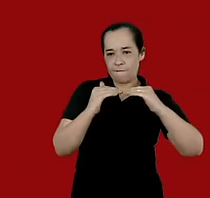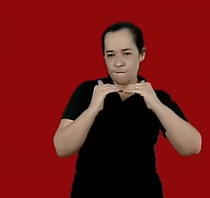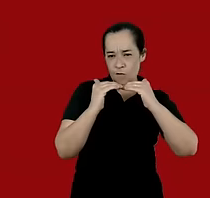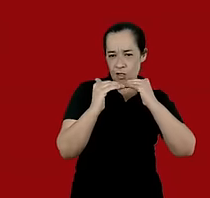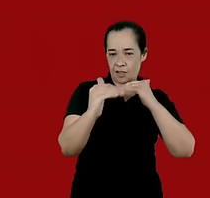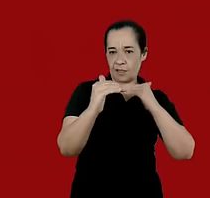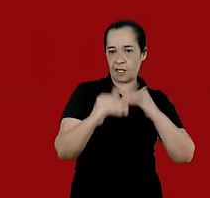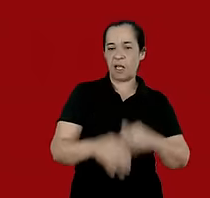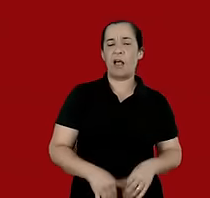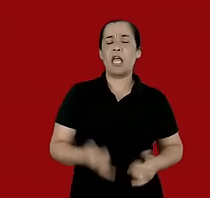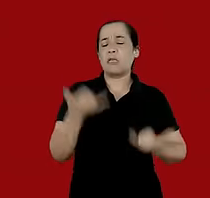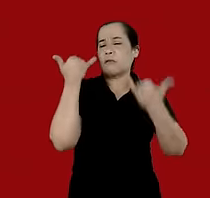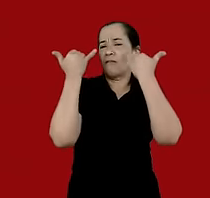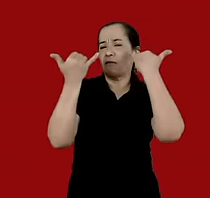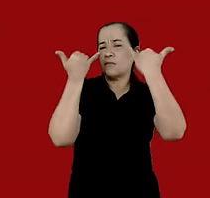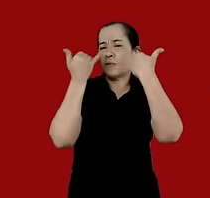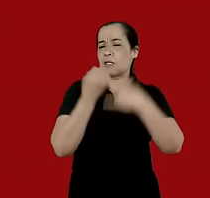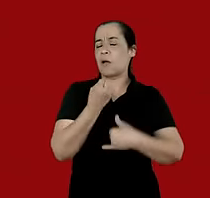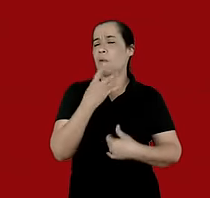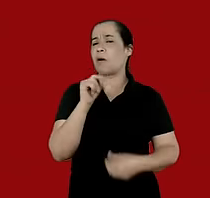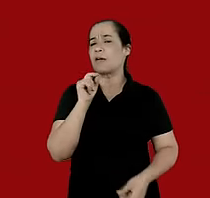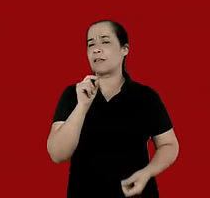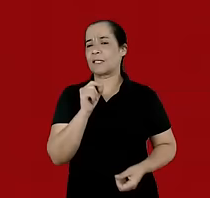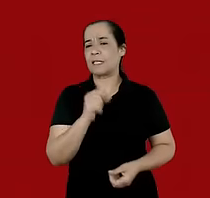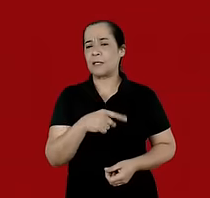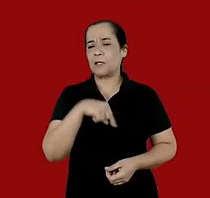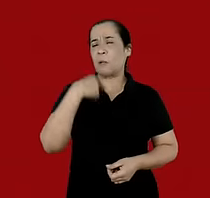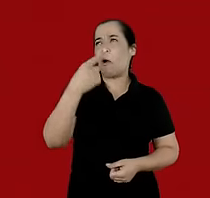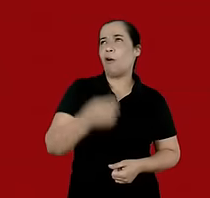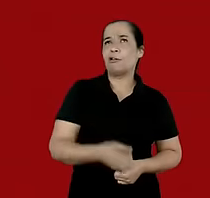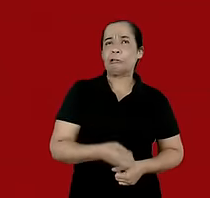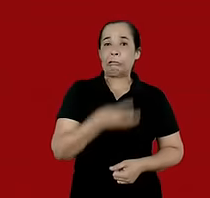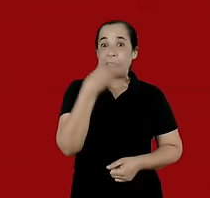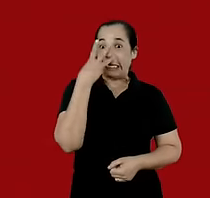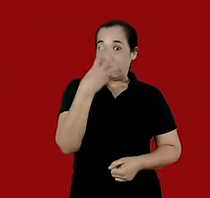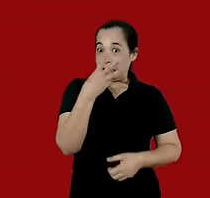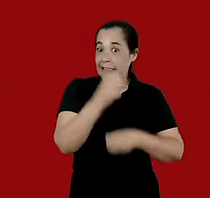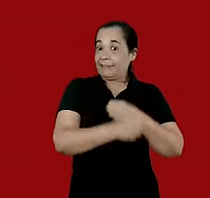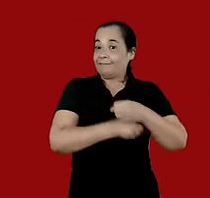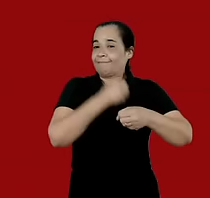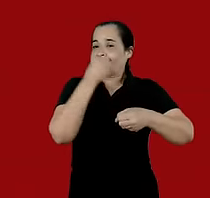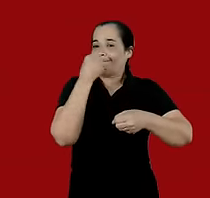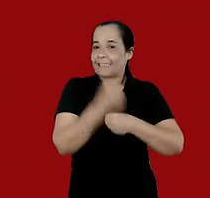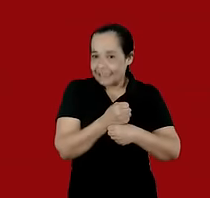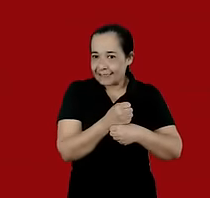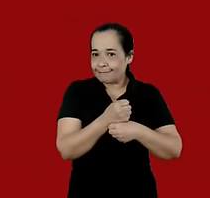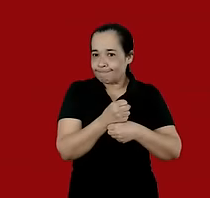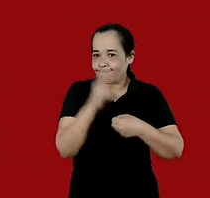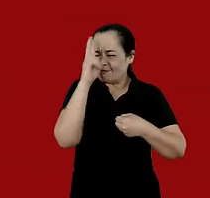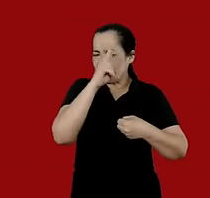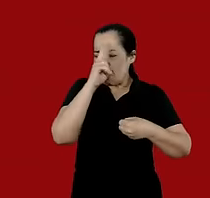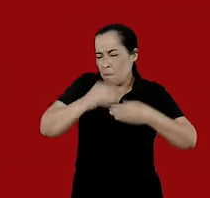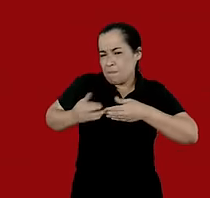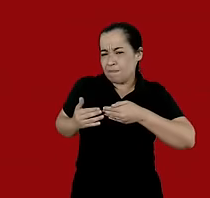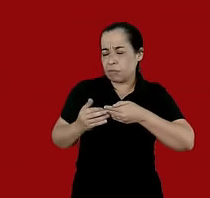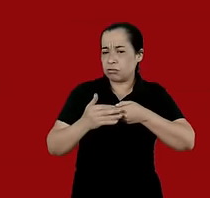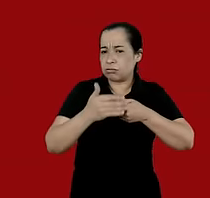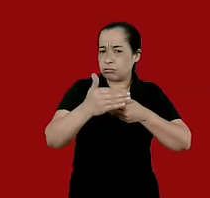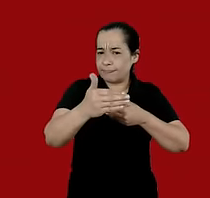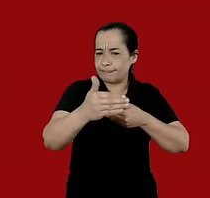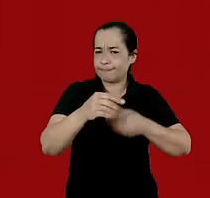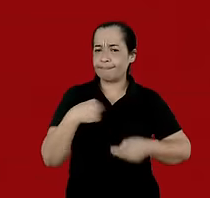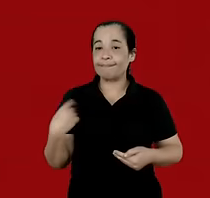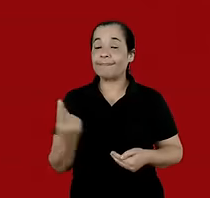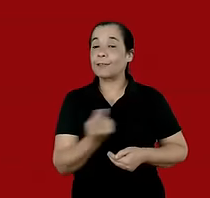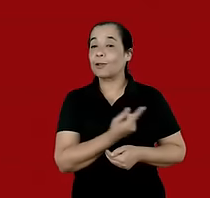né Depois de 36 meses ou 3 anos aí que a gente vê históricos muito ruim dos piores da da história a gente começa a ver esse ano o